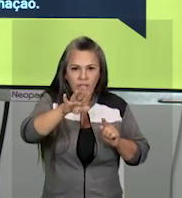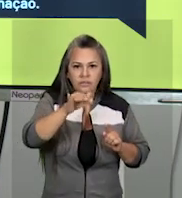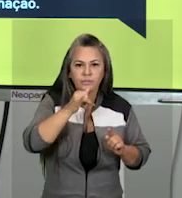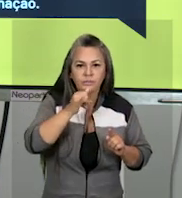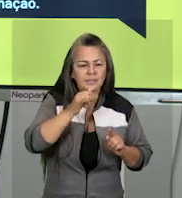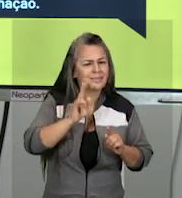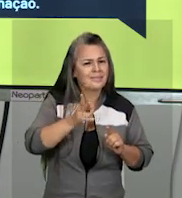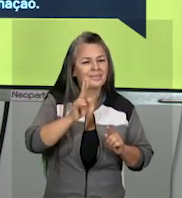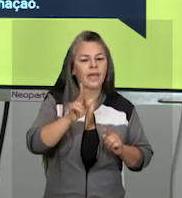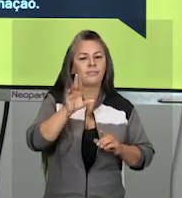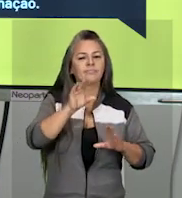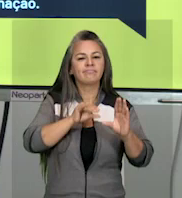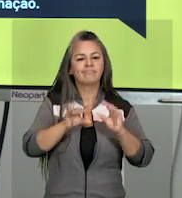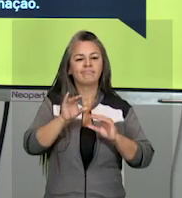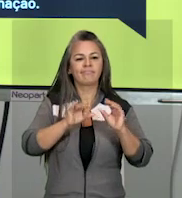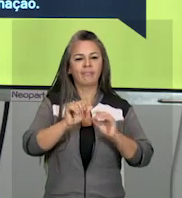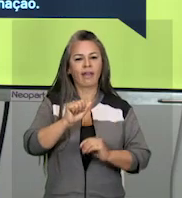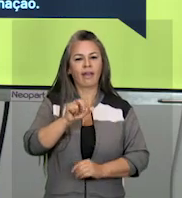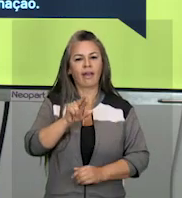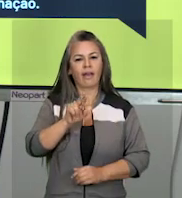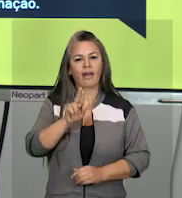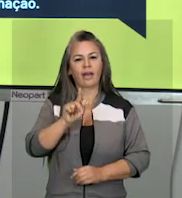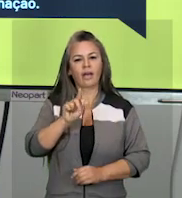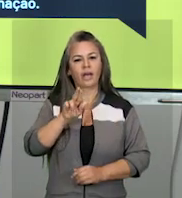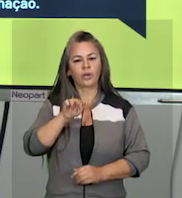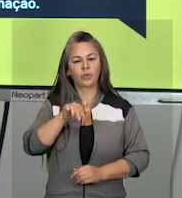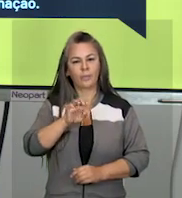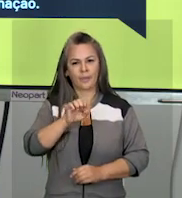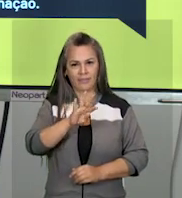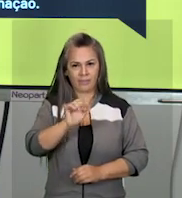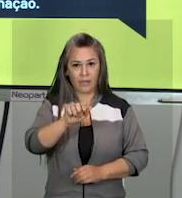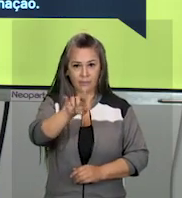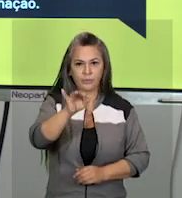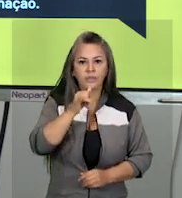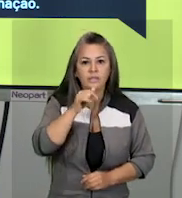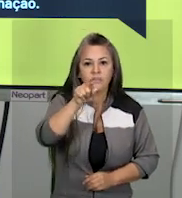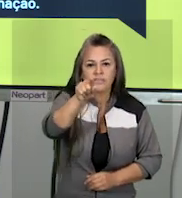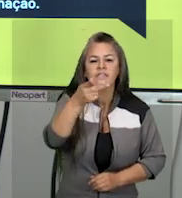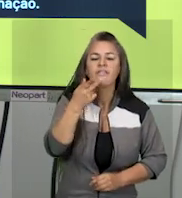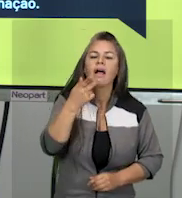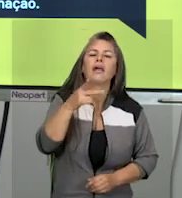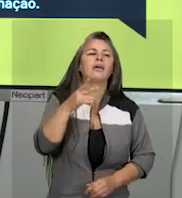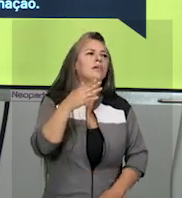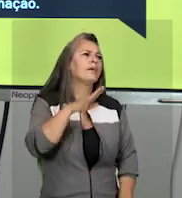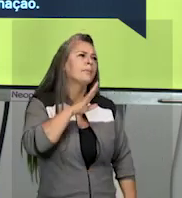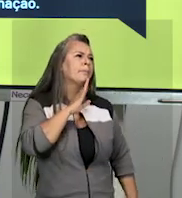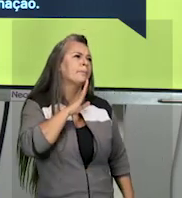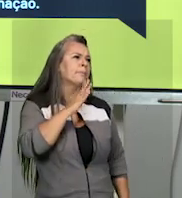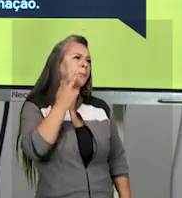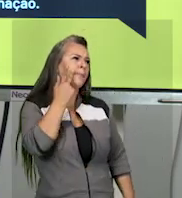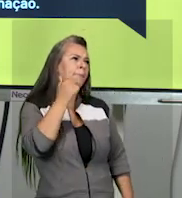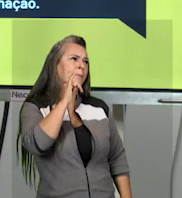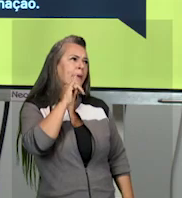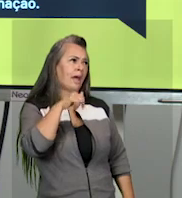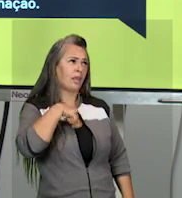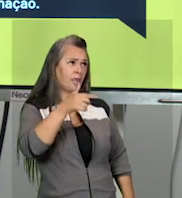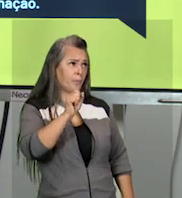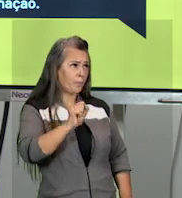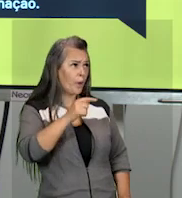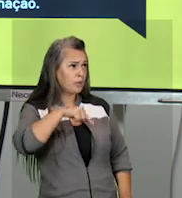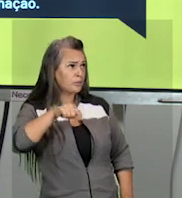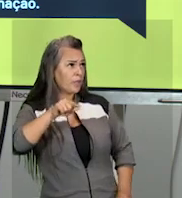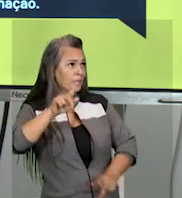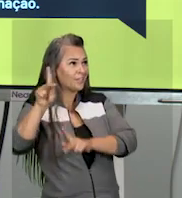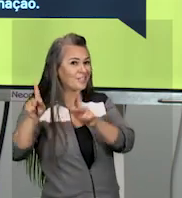exemplo? Quando você fala assim, pai, posso ir ao shopping? O pai diz, por quê? Você